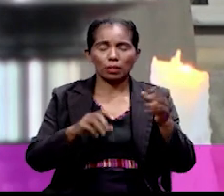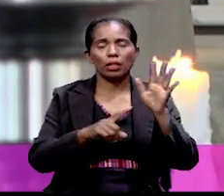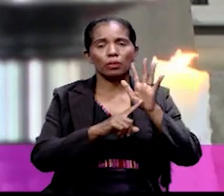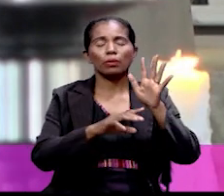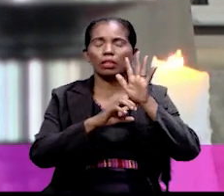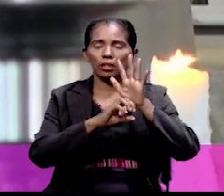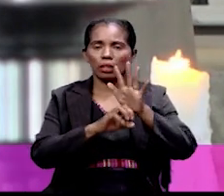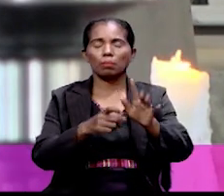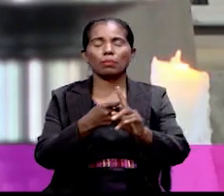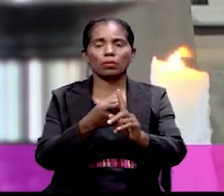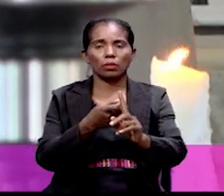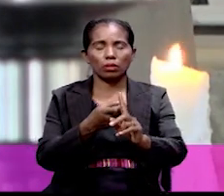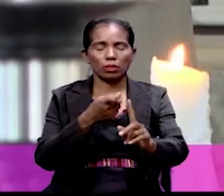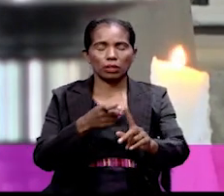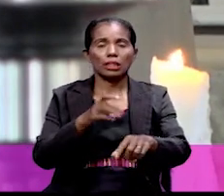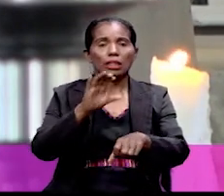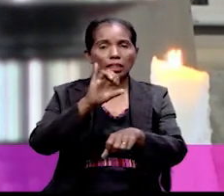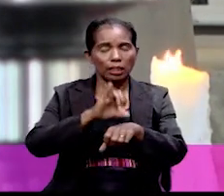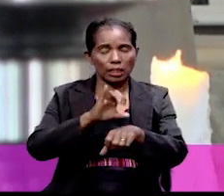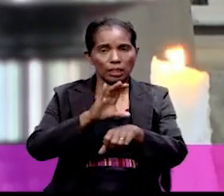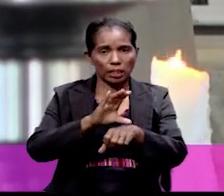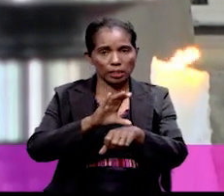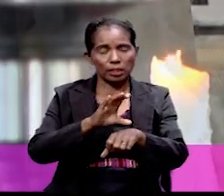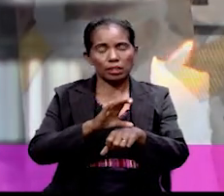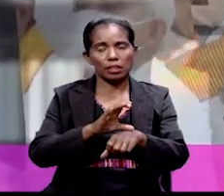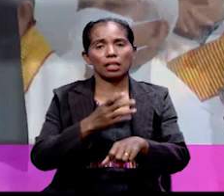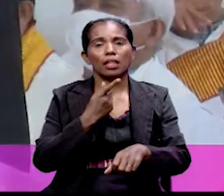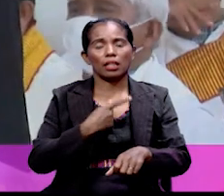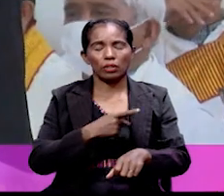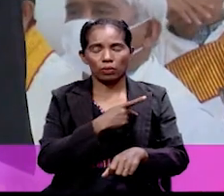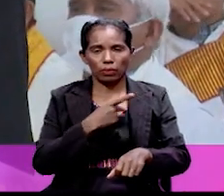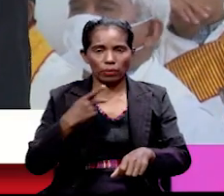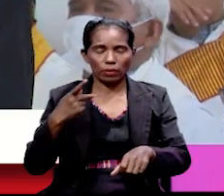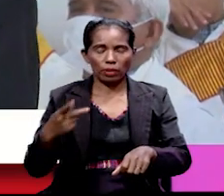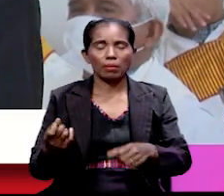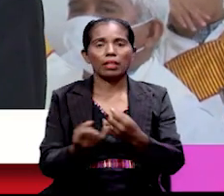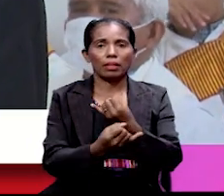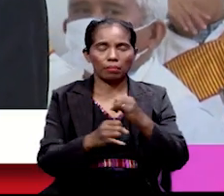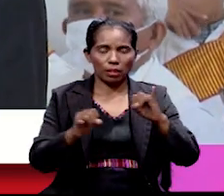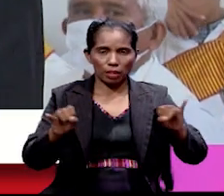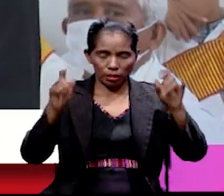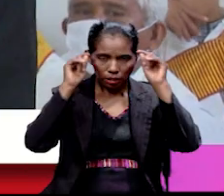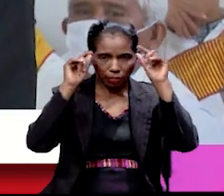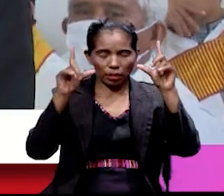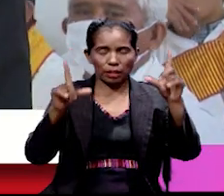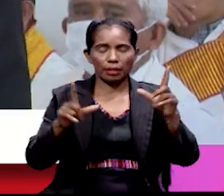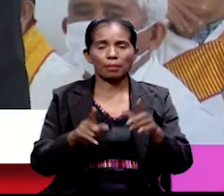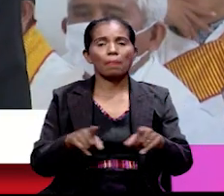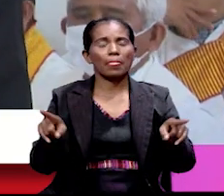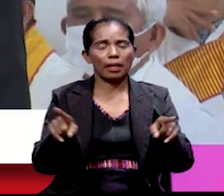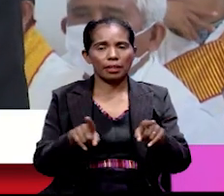Igreja Católica, da luta de libertação nacional. Matene, que no Hatene utiliza nem poderes a nessa